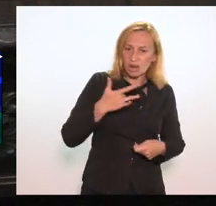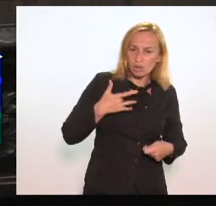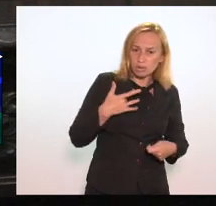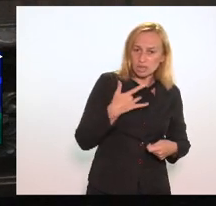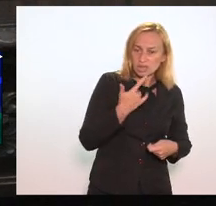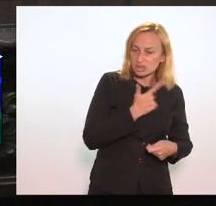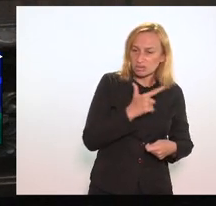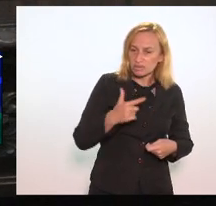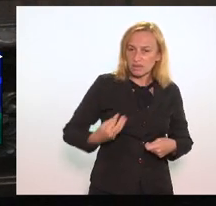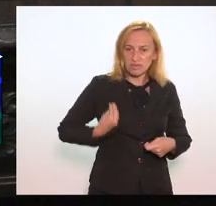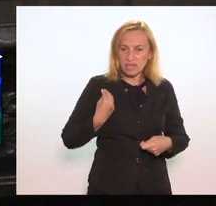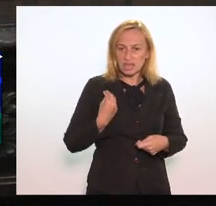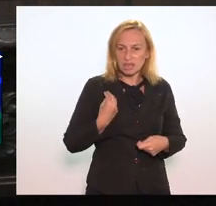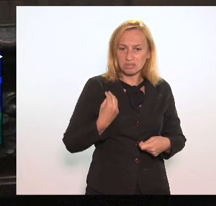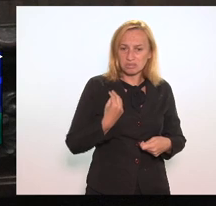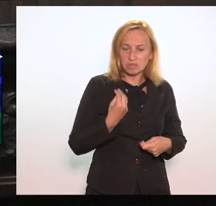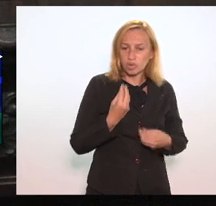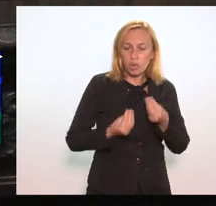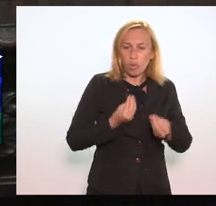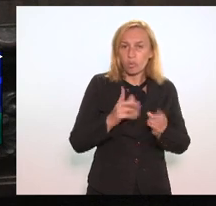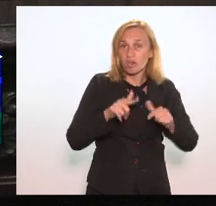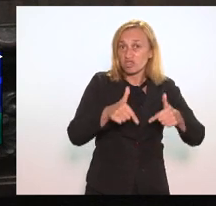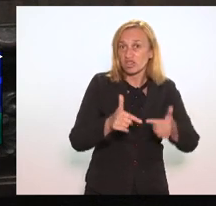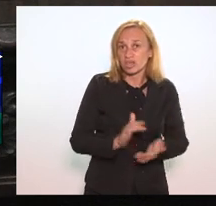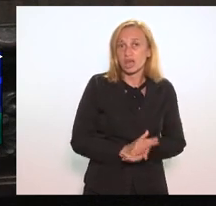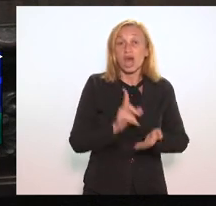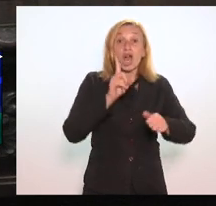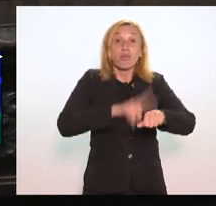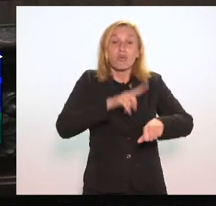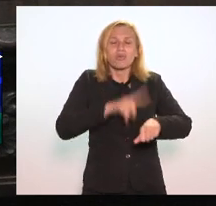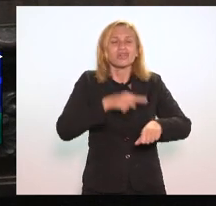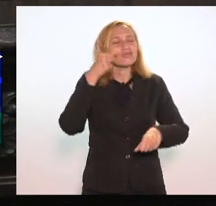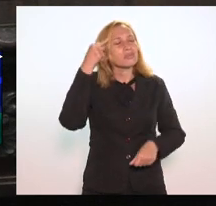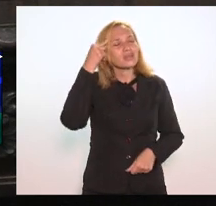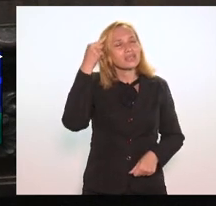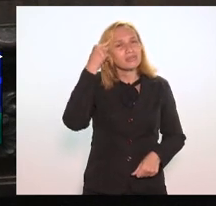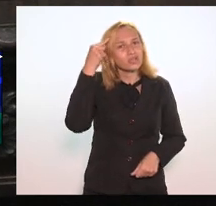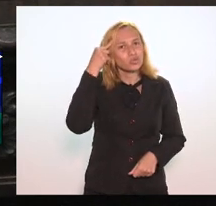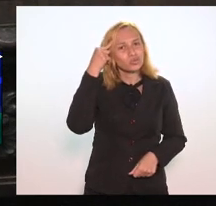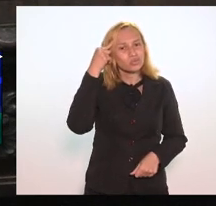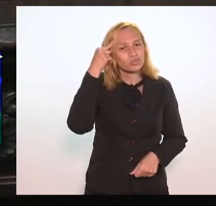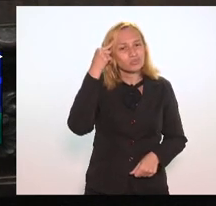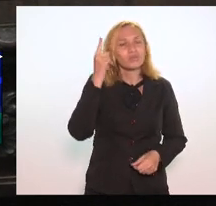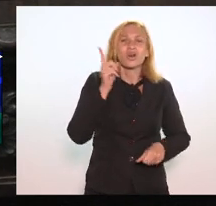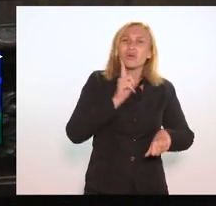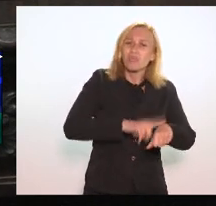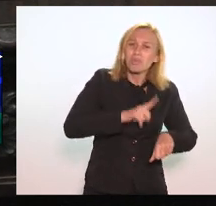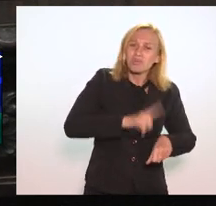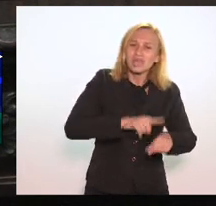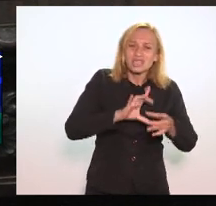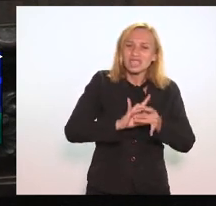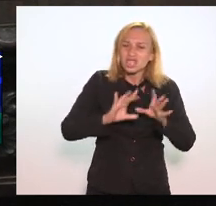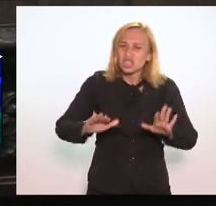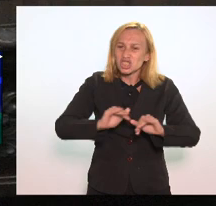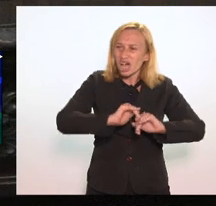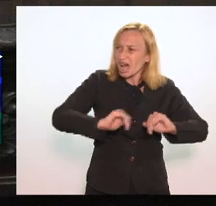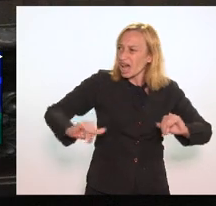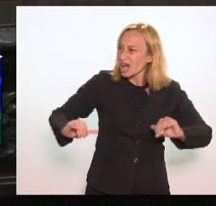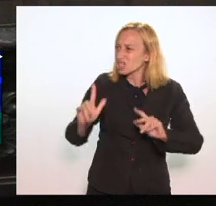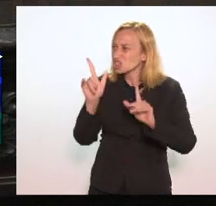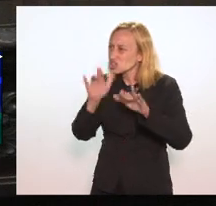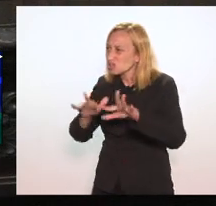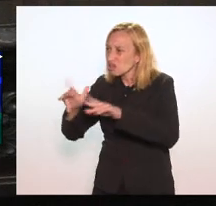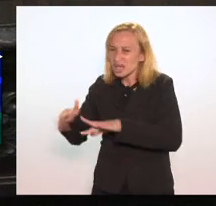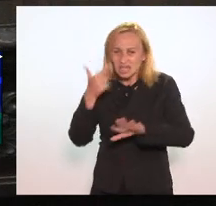sem vida esse é o momento de reflexão é o momento de deixarmos as divergências